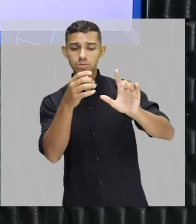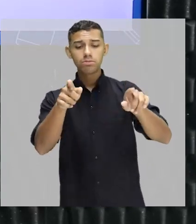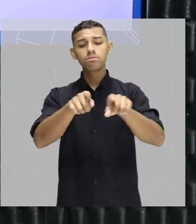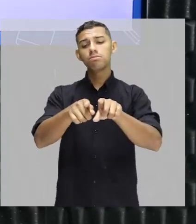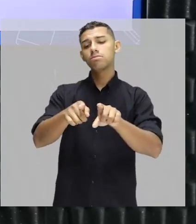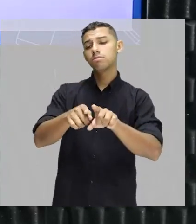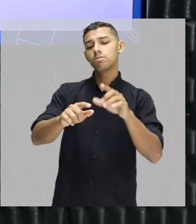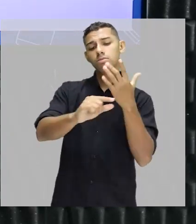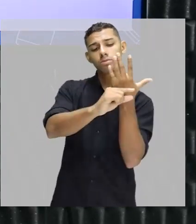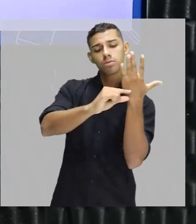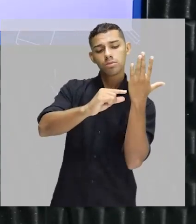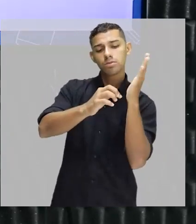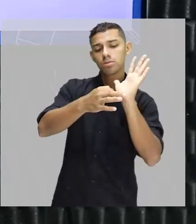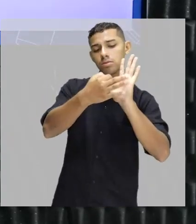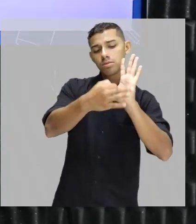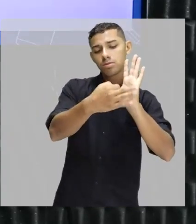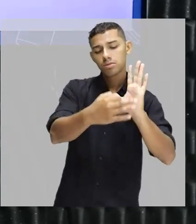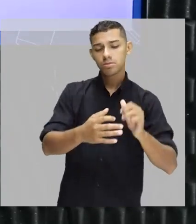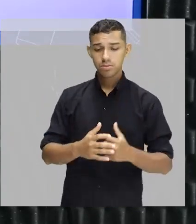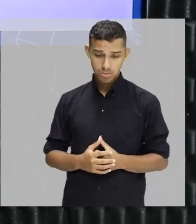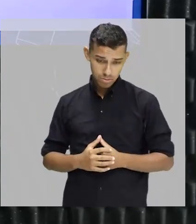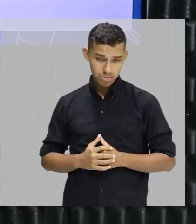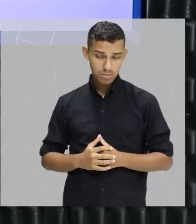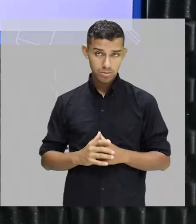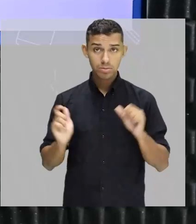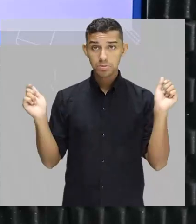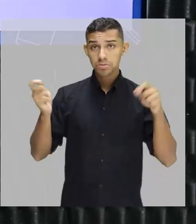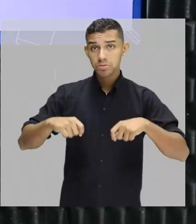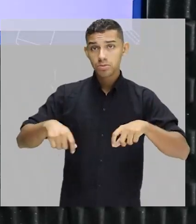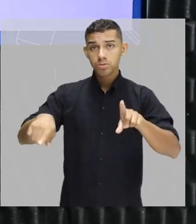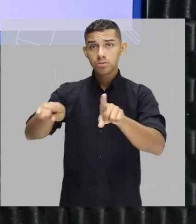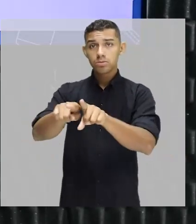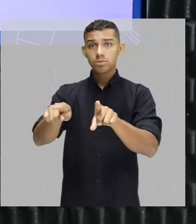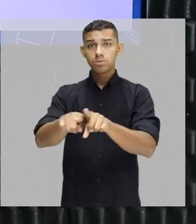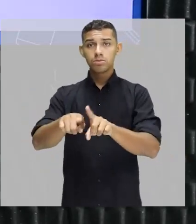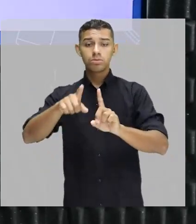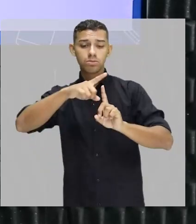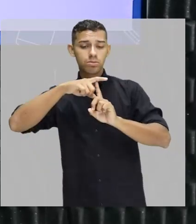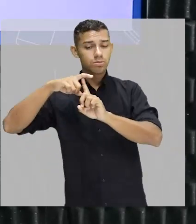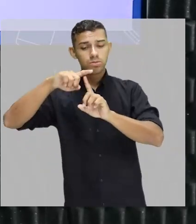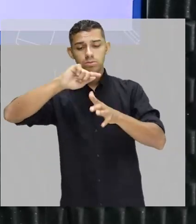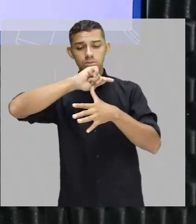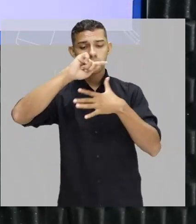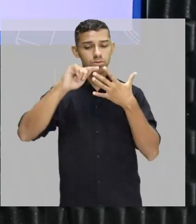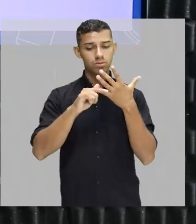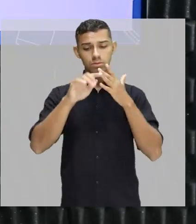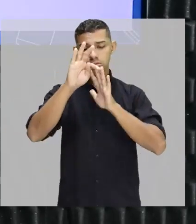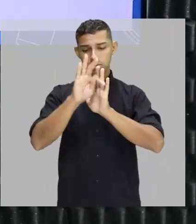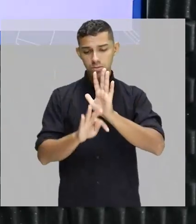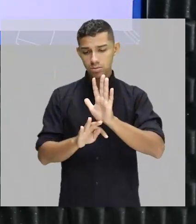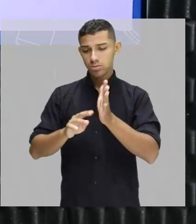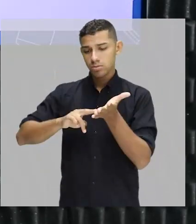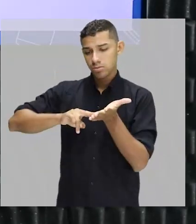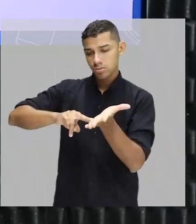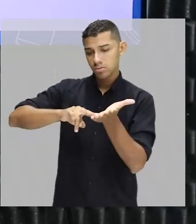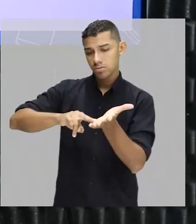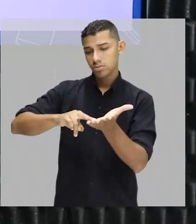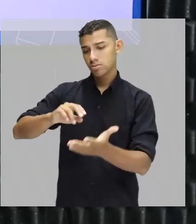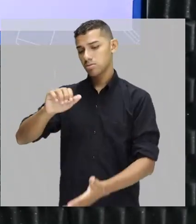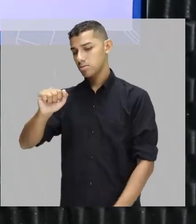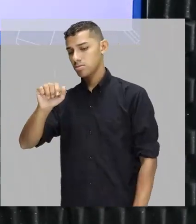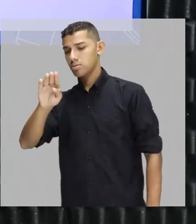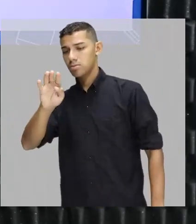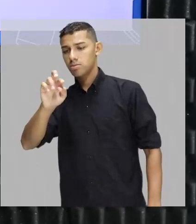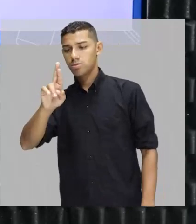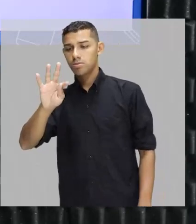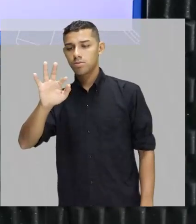ponto de vista do autor. Os gêneros textuais do tipo injuntivo, cartas aberta e